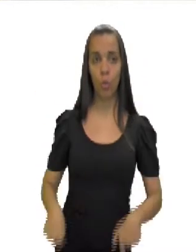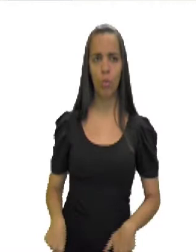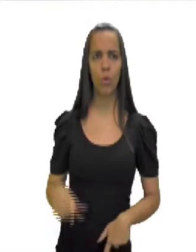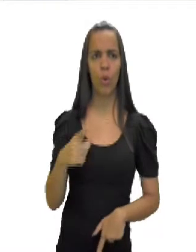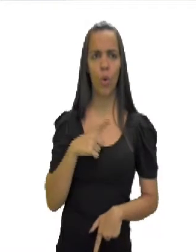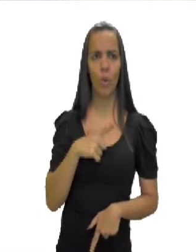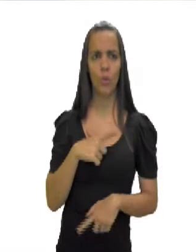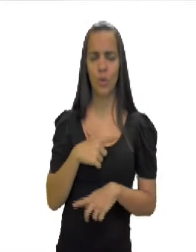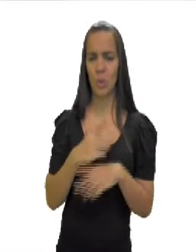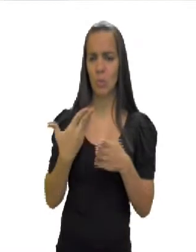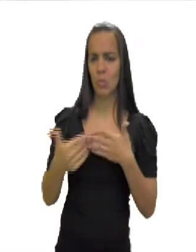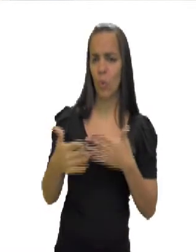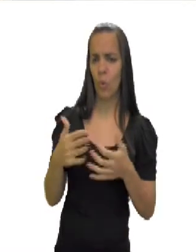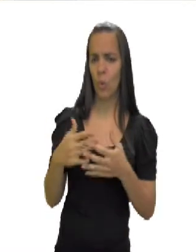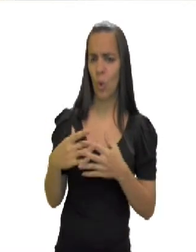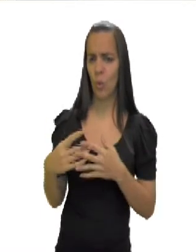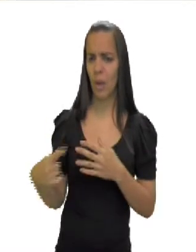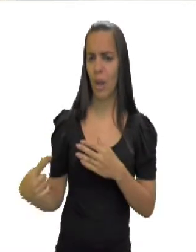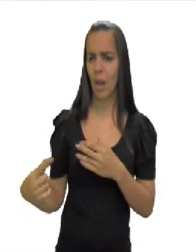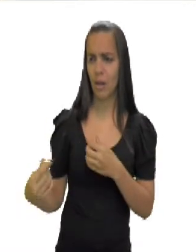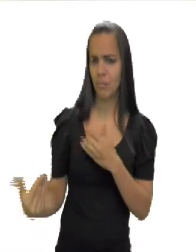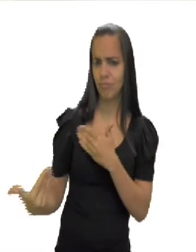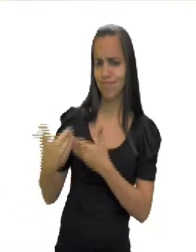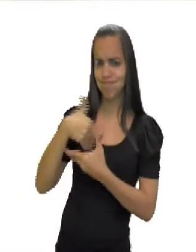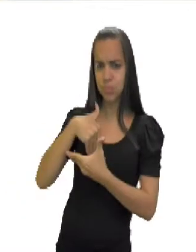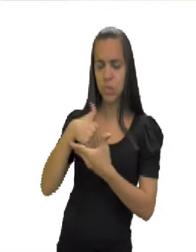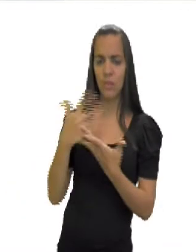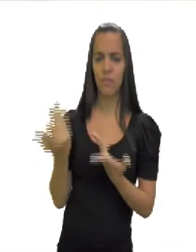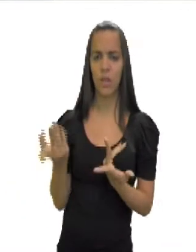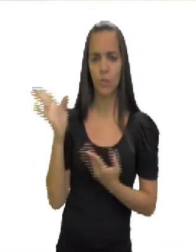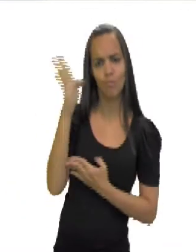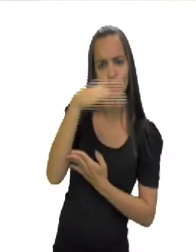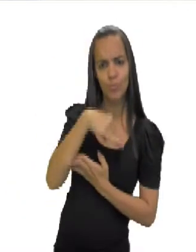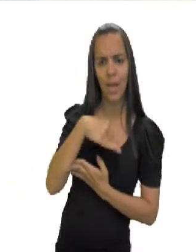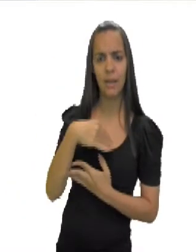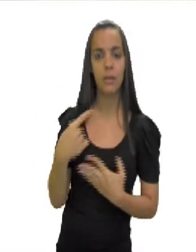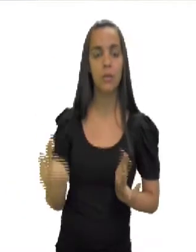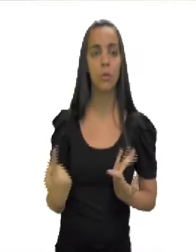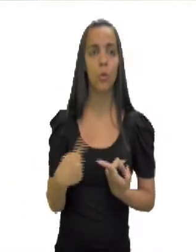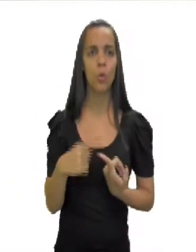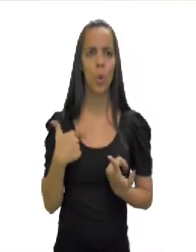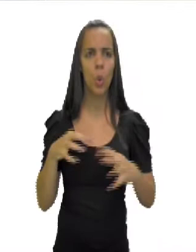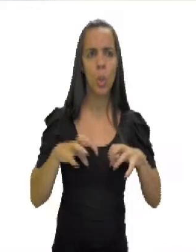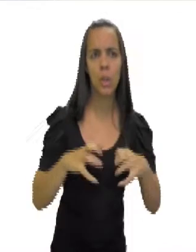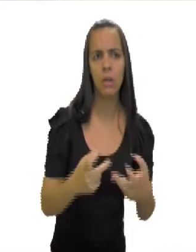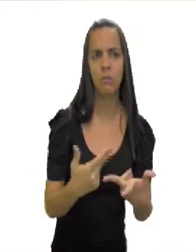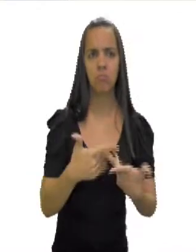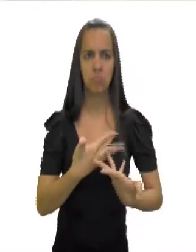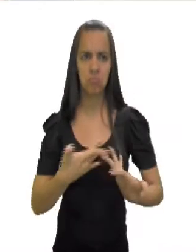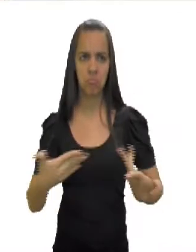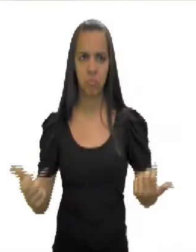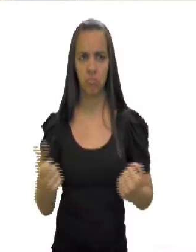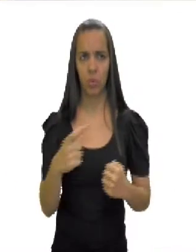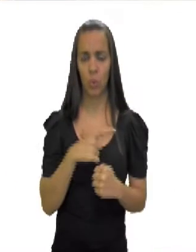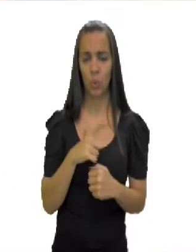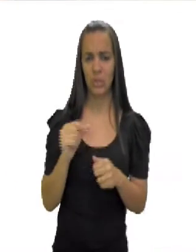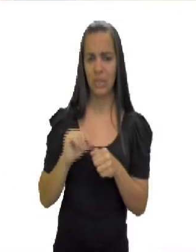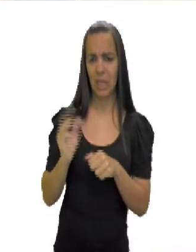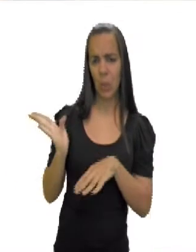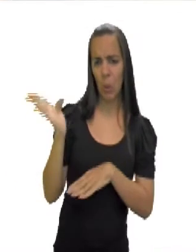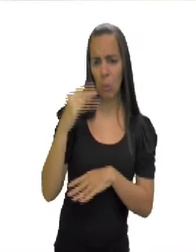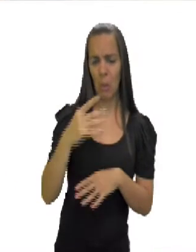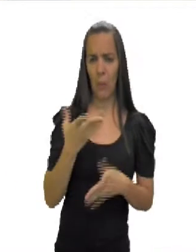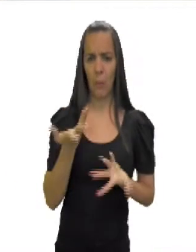entre eles bactérias, vírus e outros micro-organismos causadores de infecções. Então,